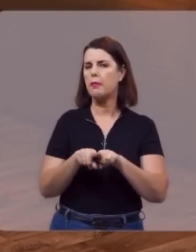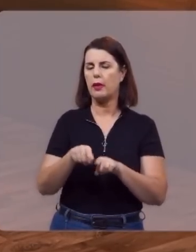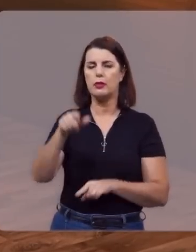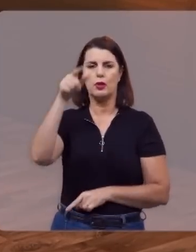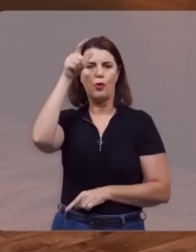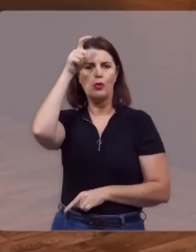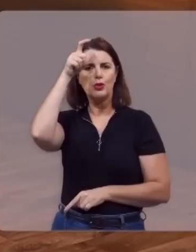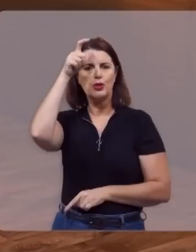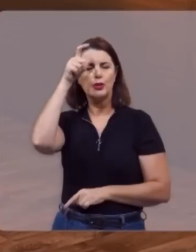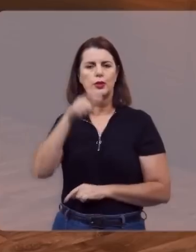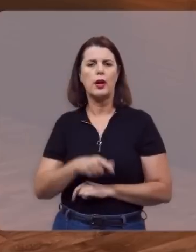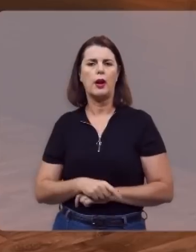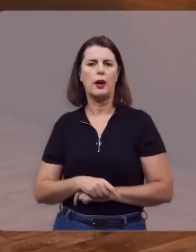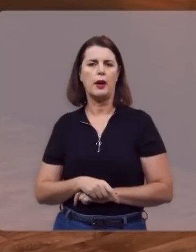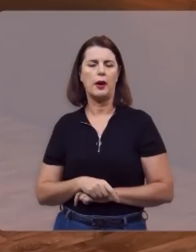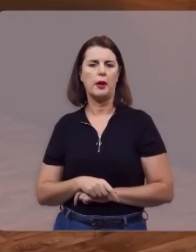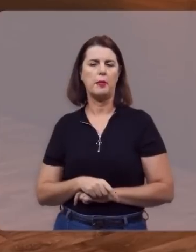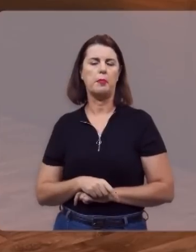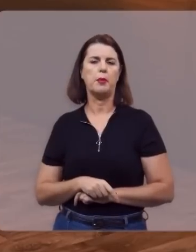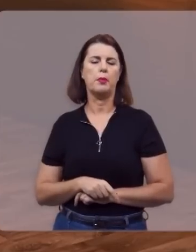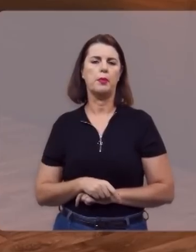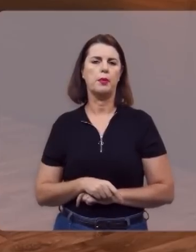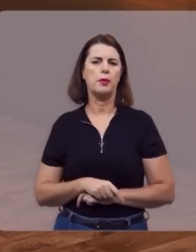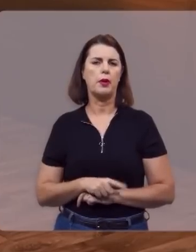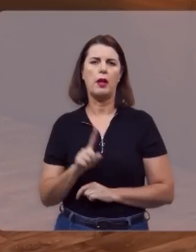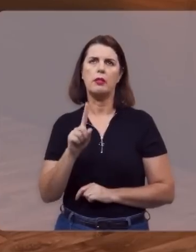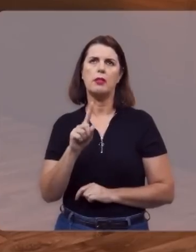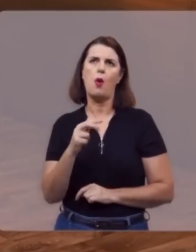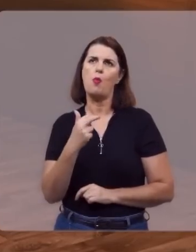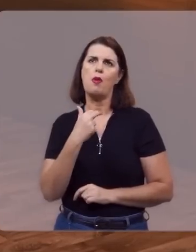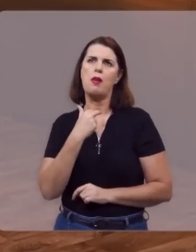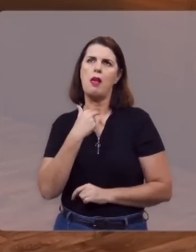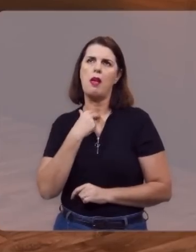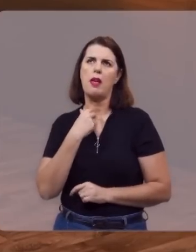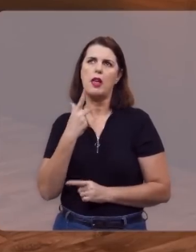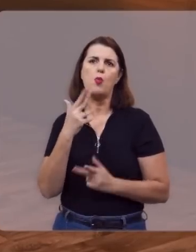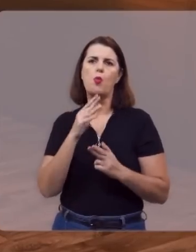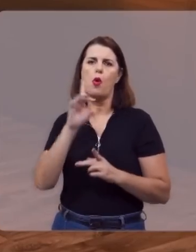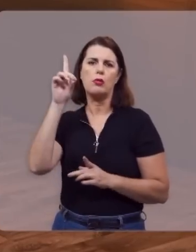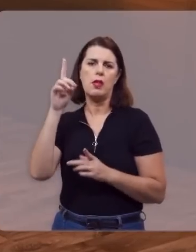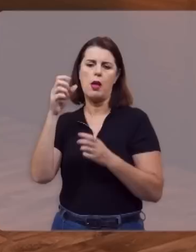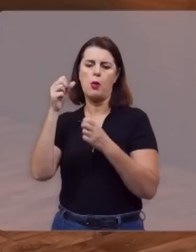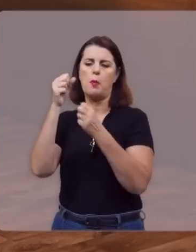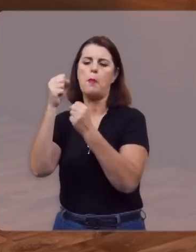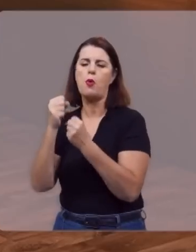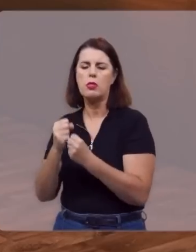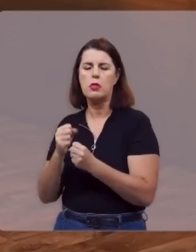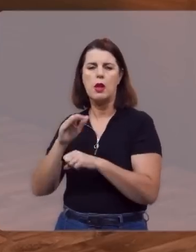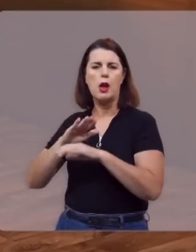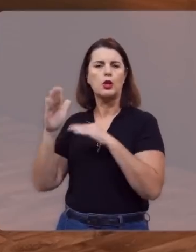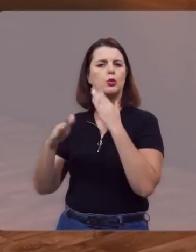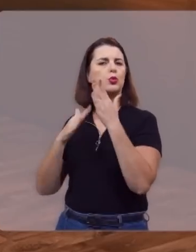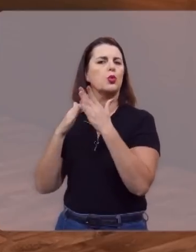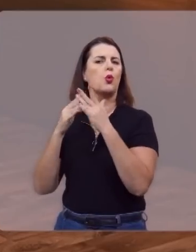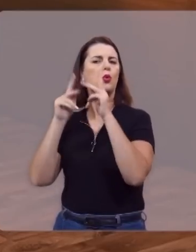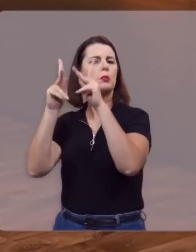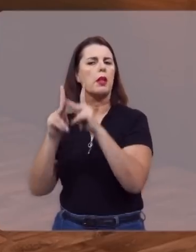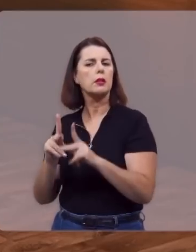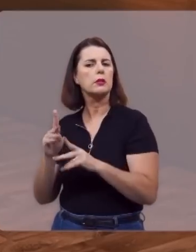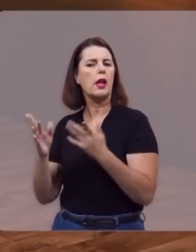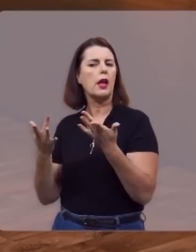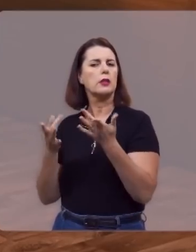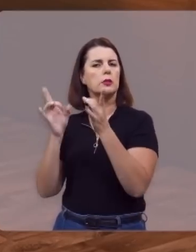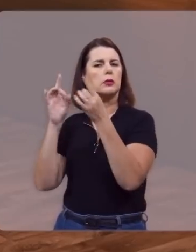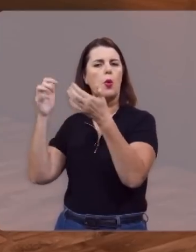diabo, ele, embora não seja onipotente, onipresente, onisciente, ele não tem os